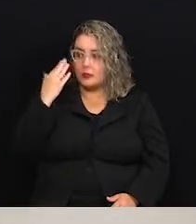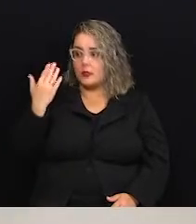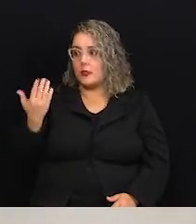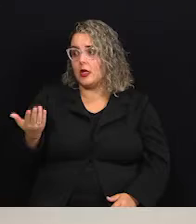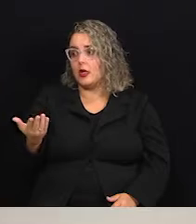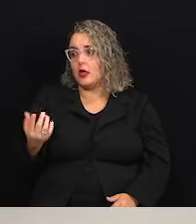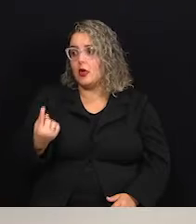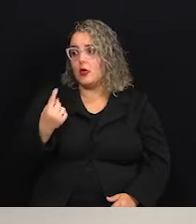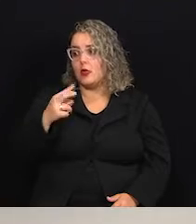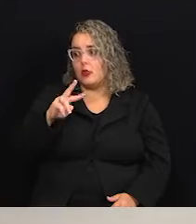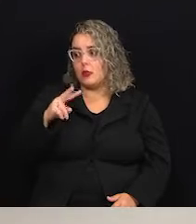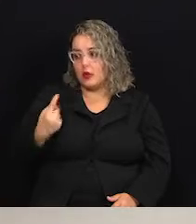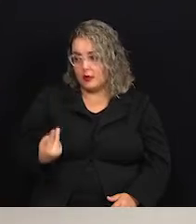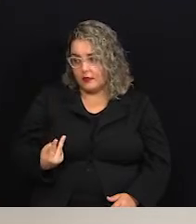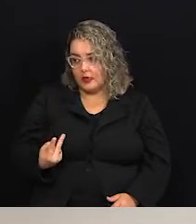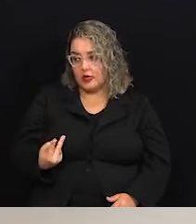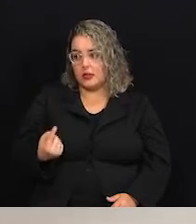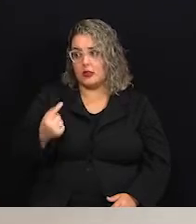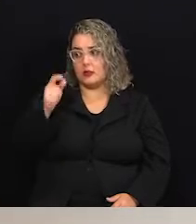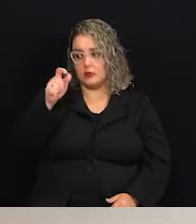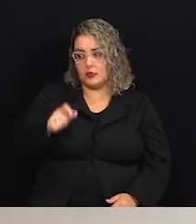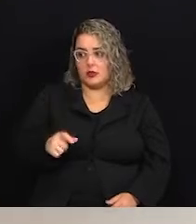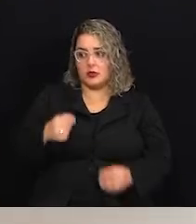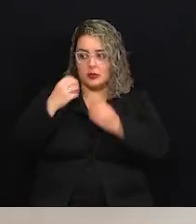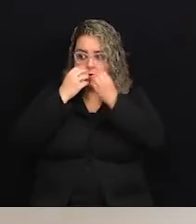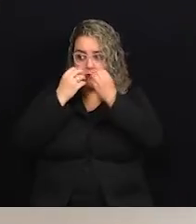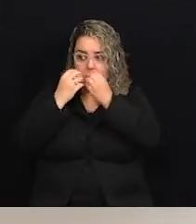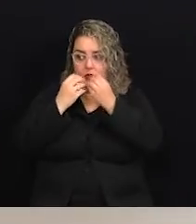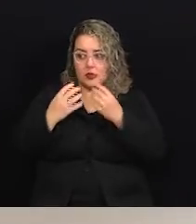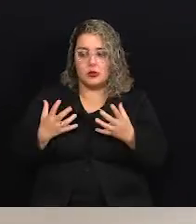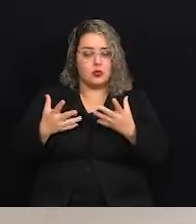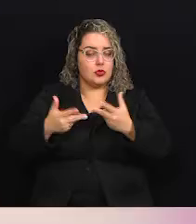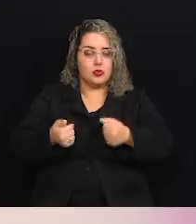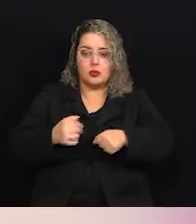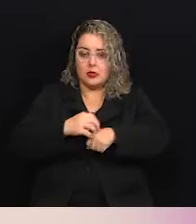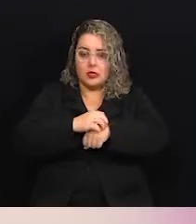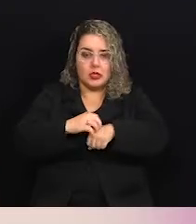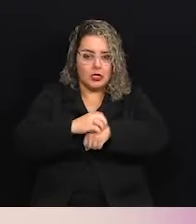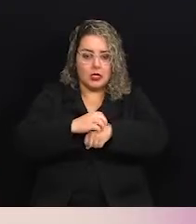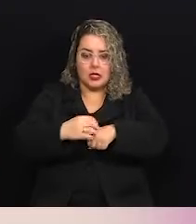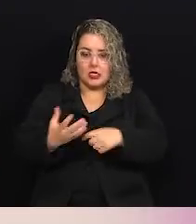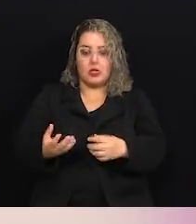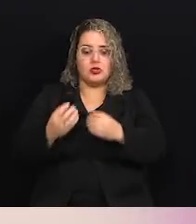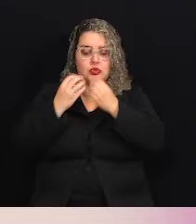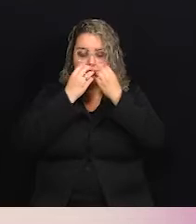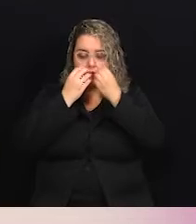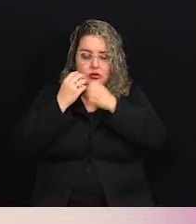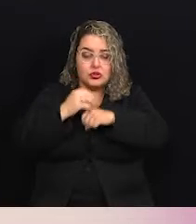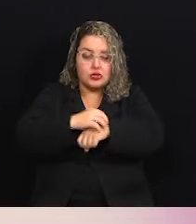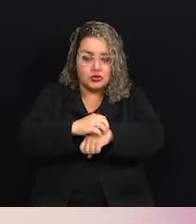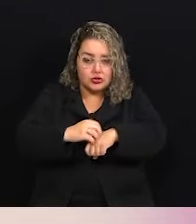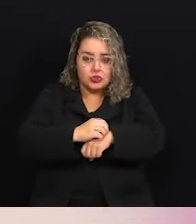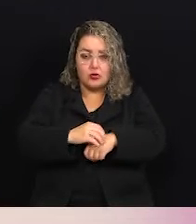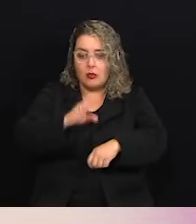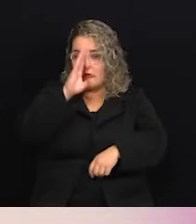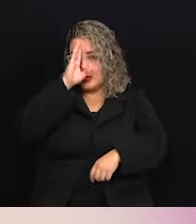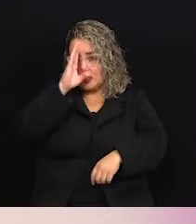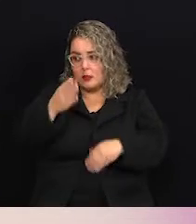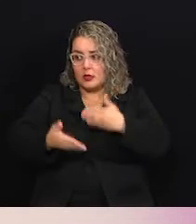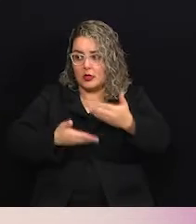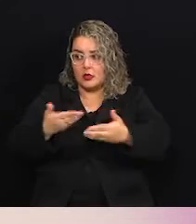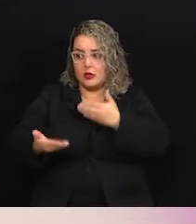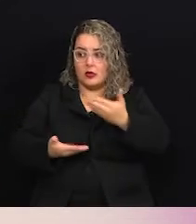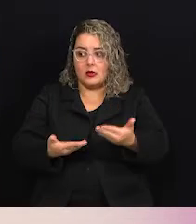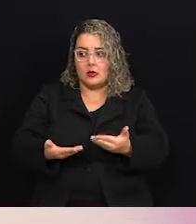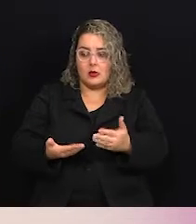Agora, uma vez a pessoa tem rinite, qualquer alergia, rinite alérgica, o principal tratamento